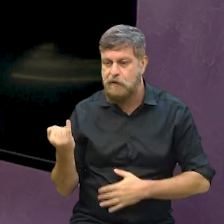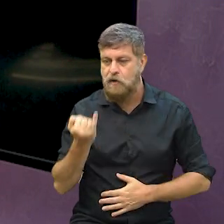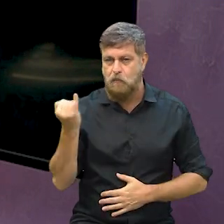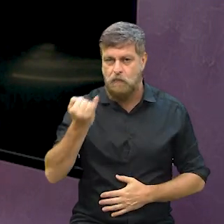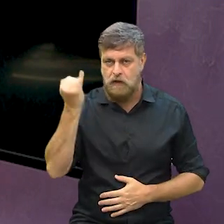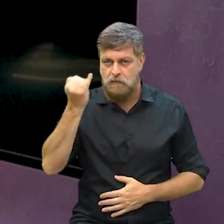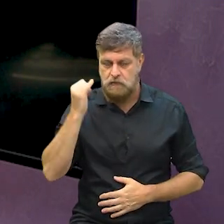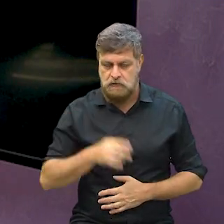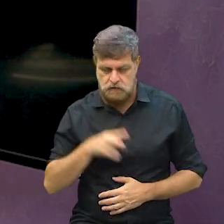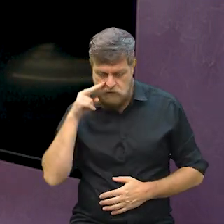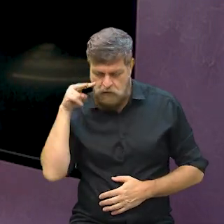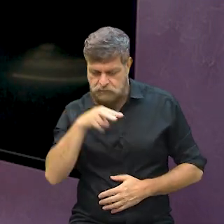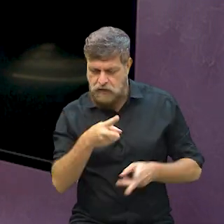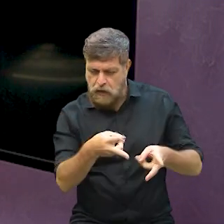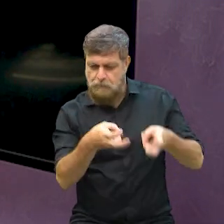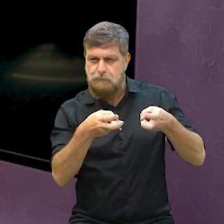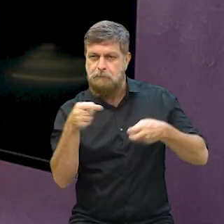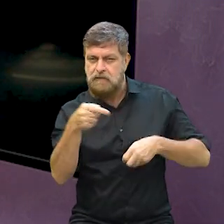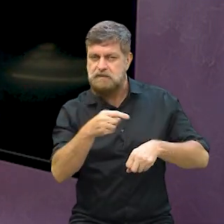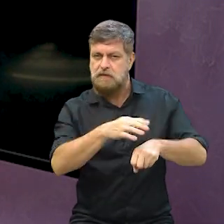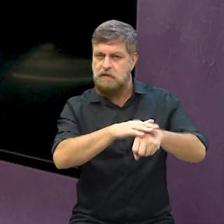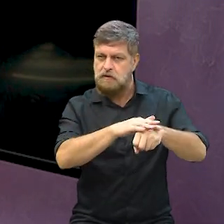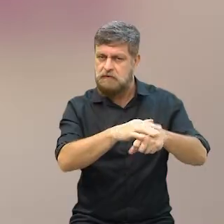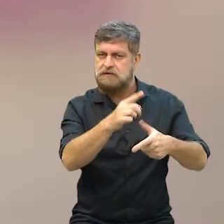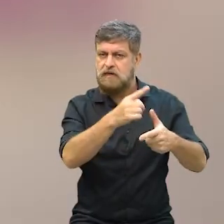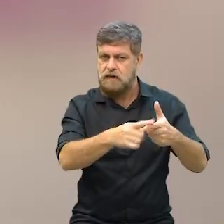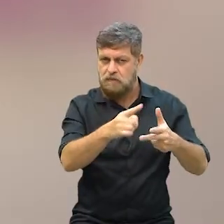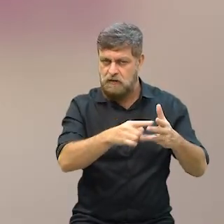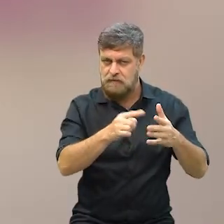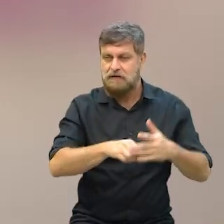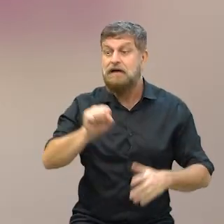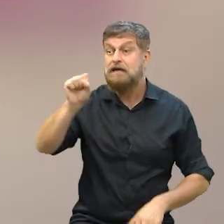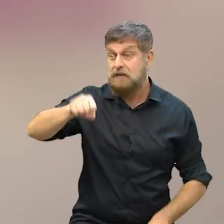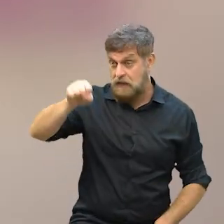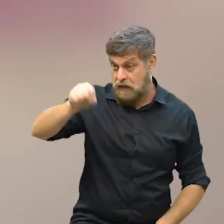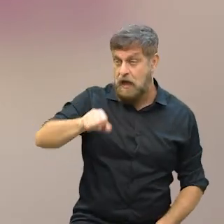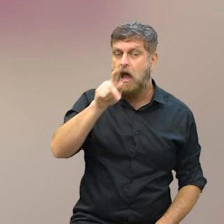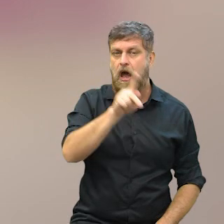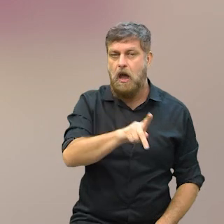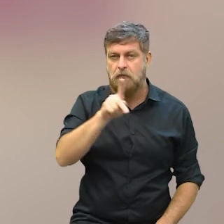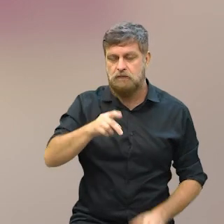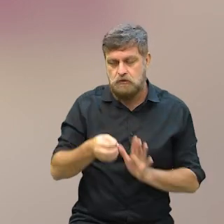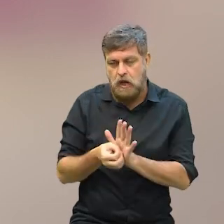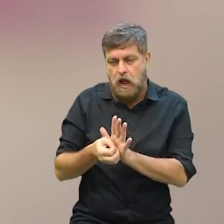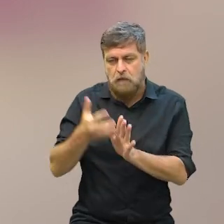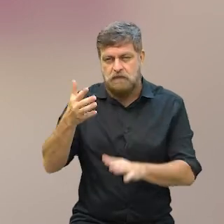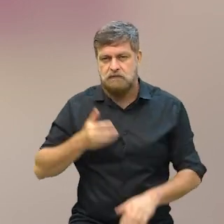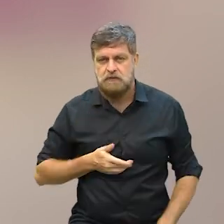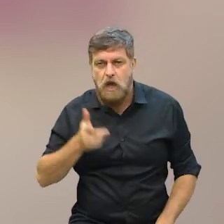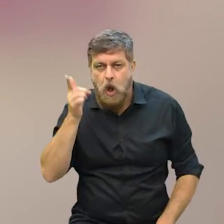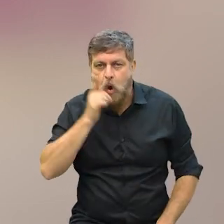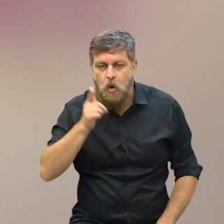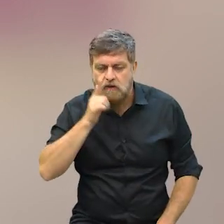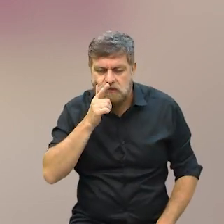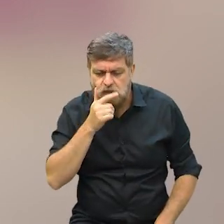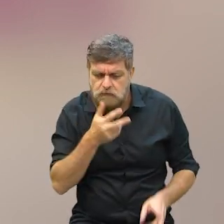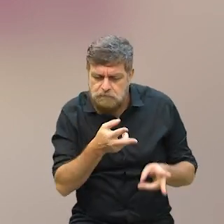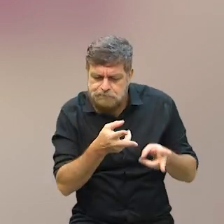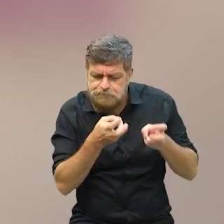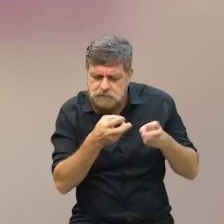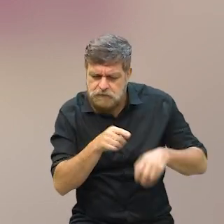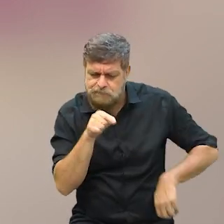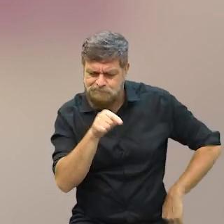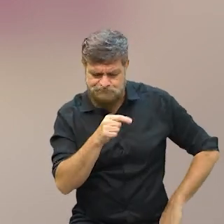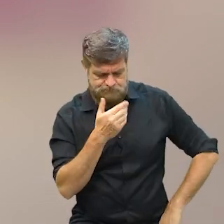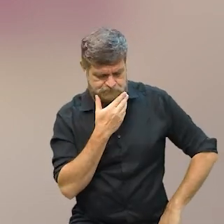fundamentais quando a gente está falando aí da saúde dos olhos das crianças. Sim, os professores que eles muitas vezes eles conseguem